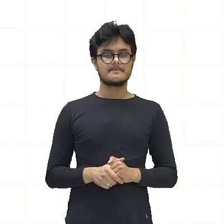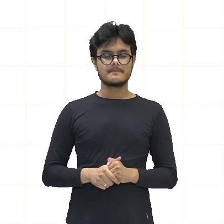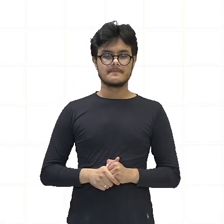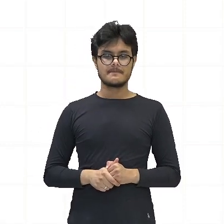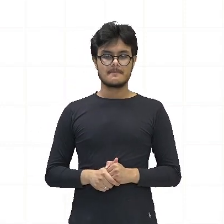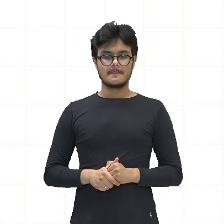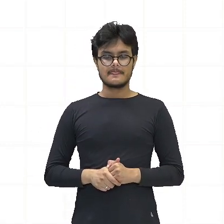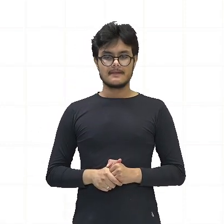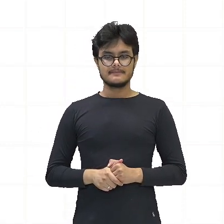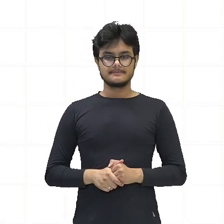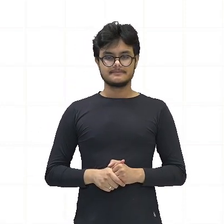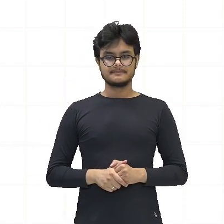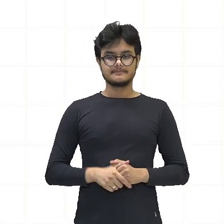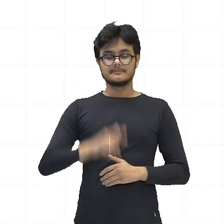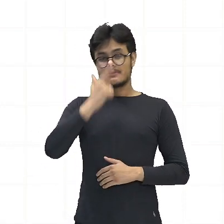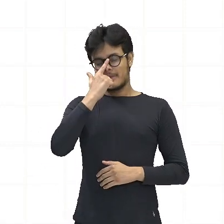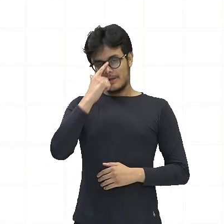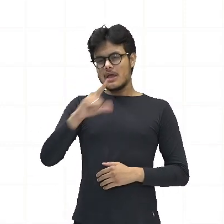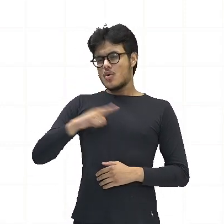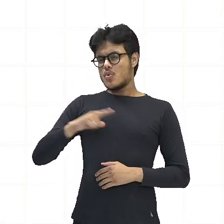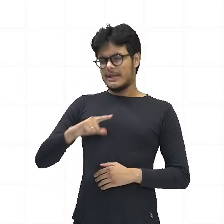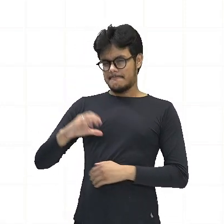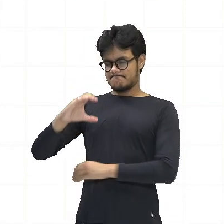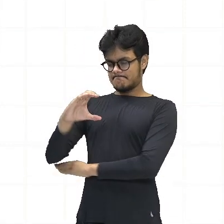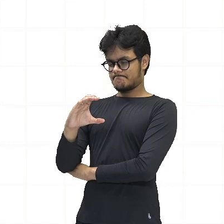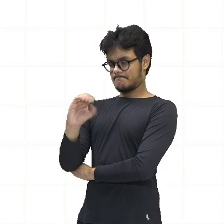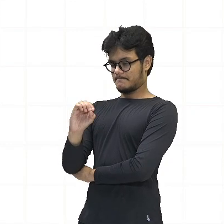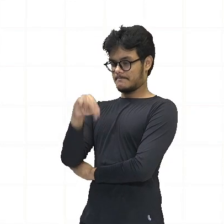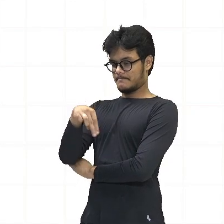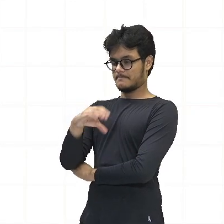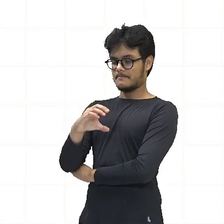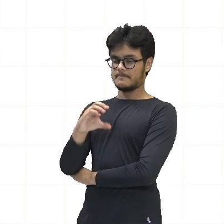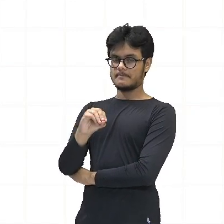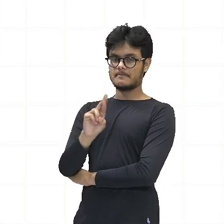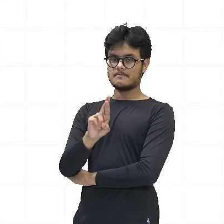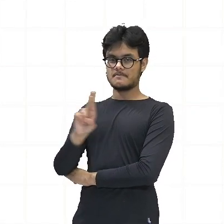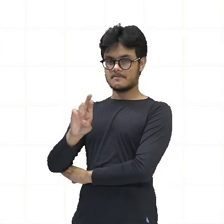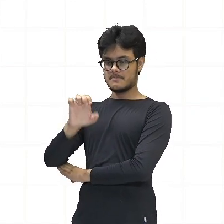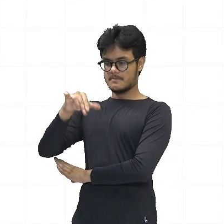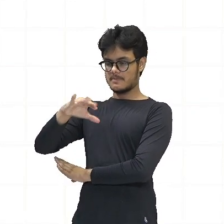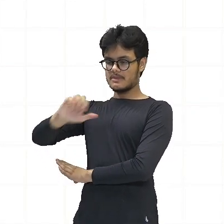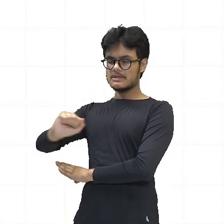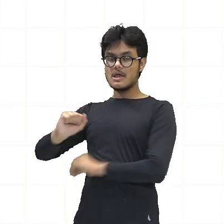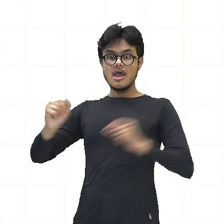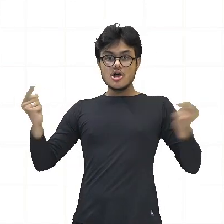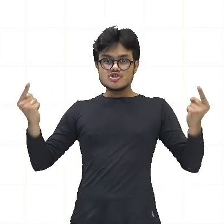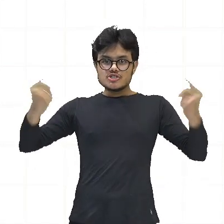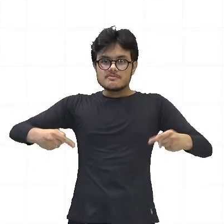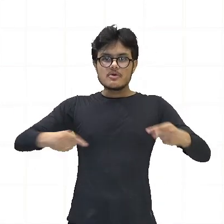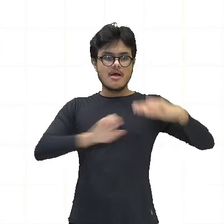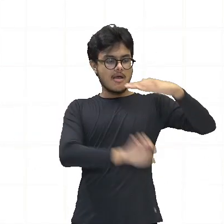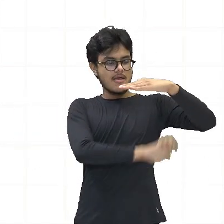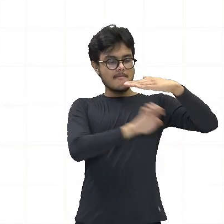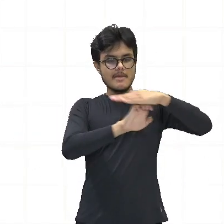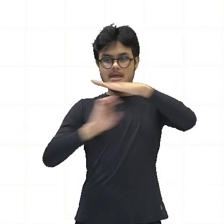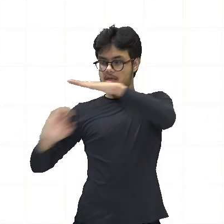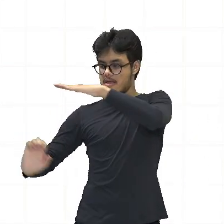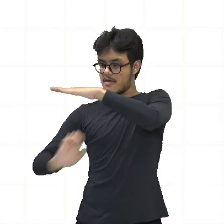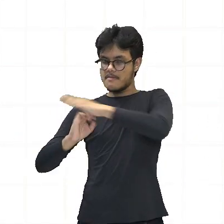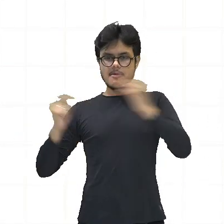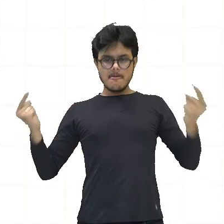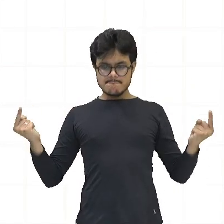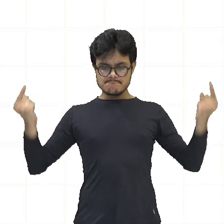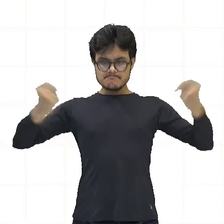temos a concorrência, né? Então, a concorrência, ela favoreceu a junção de